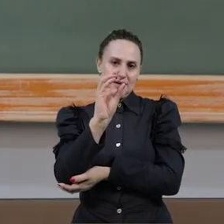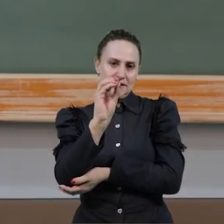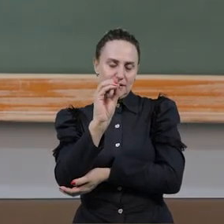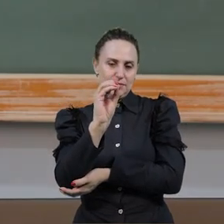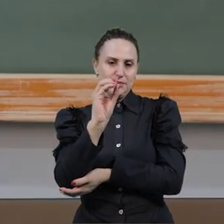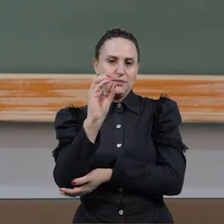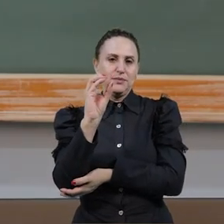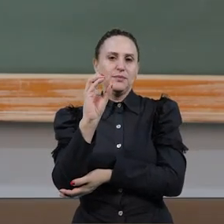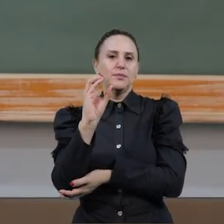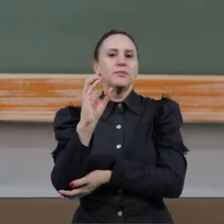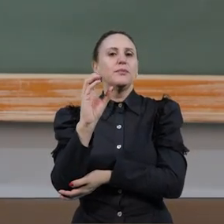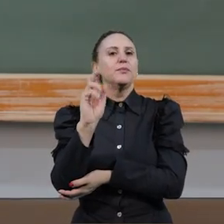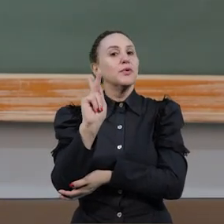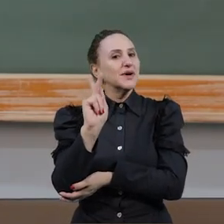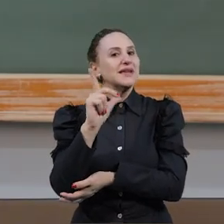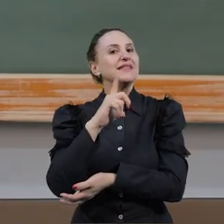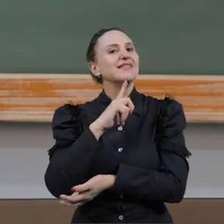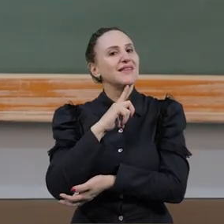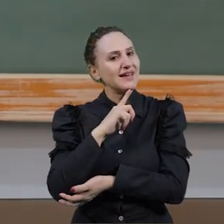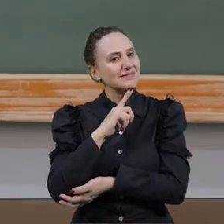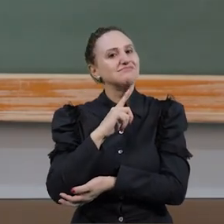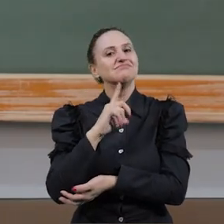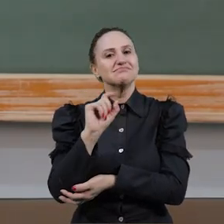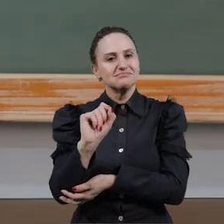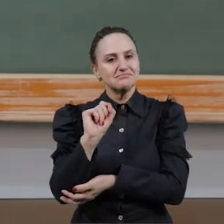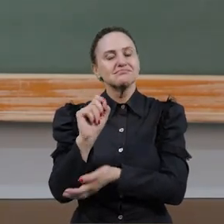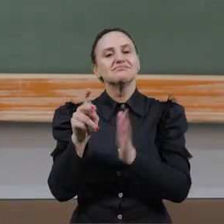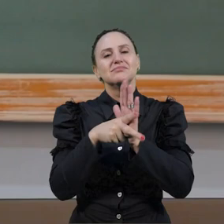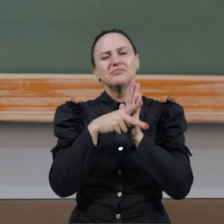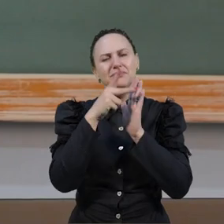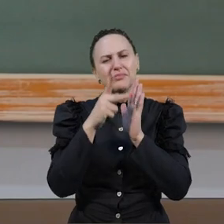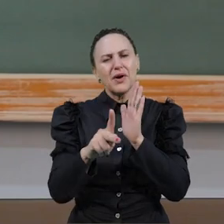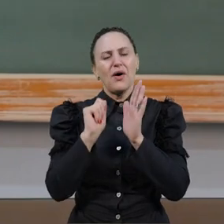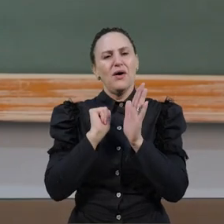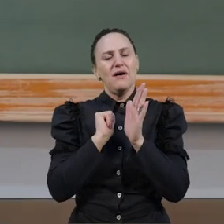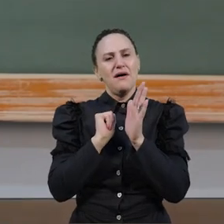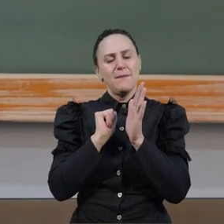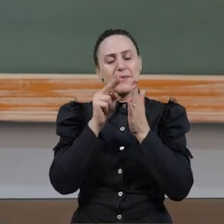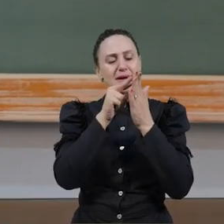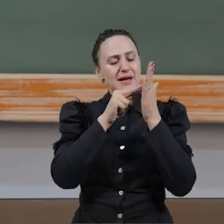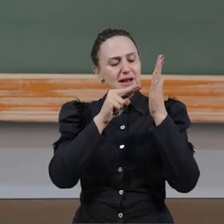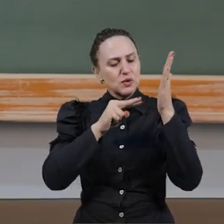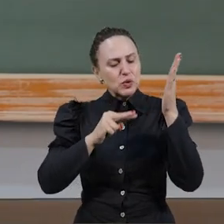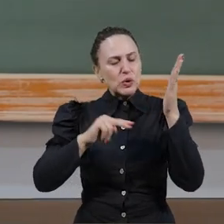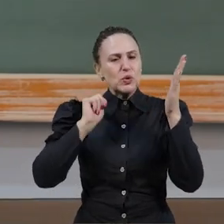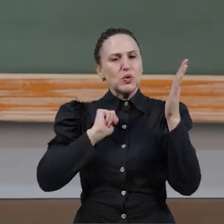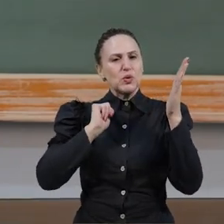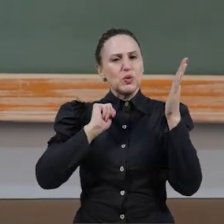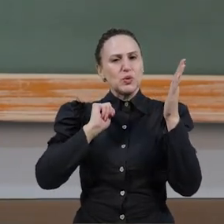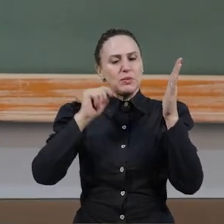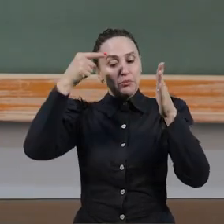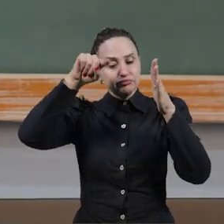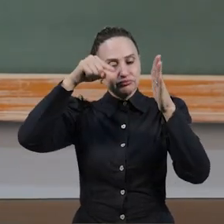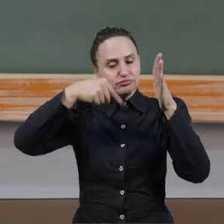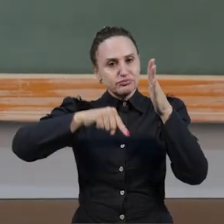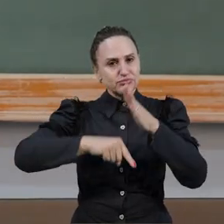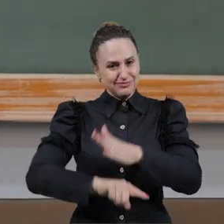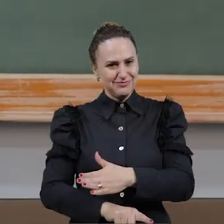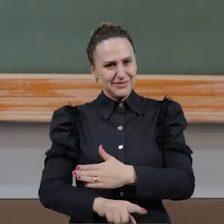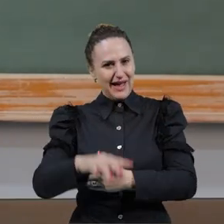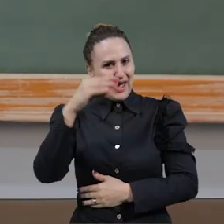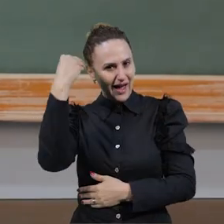a respeito disso, para esclarecer, para trazer mais leituras, para aprofundar a reflexão e a discussão a